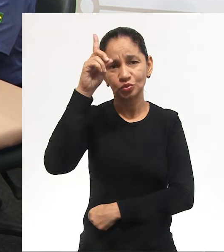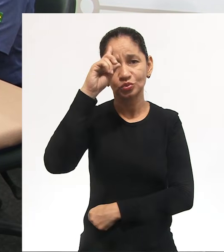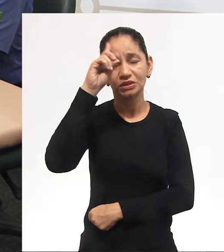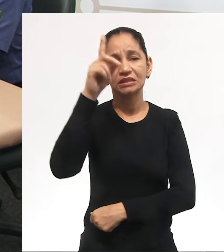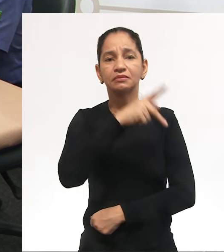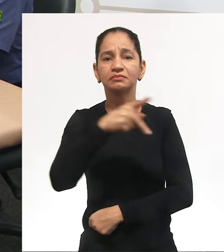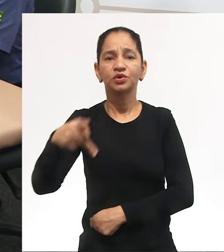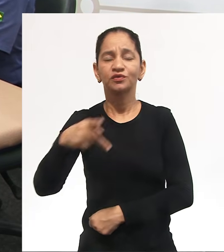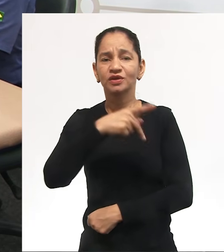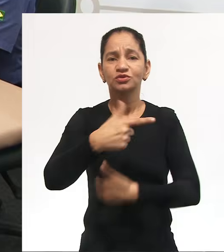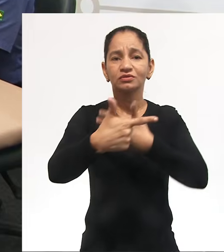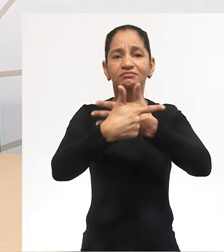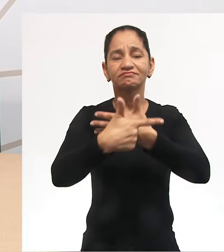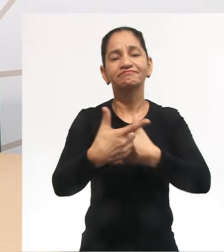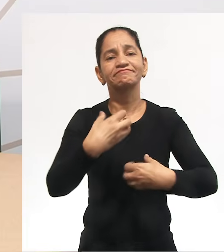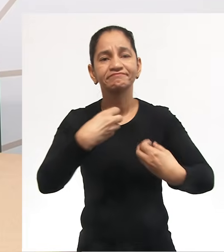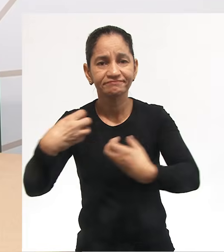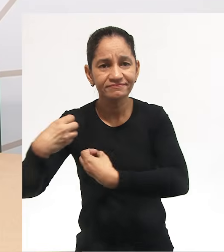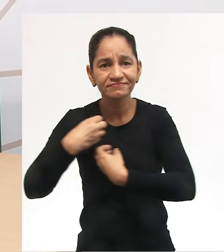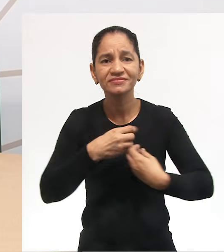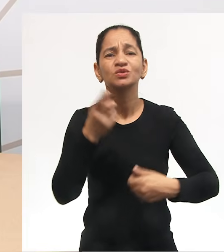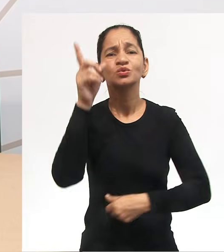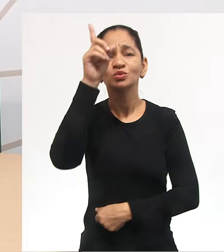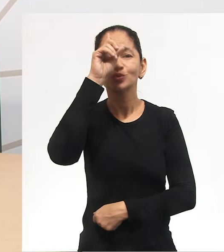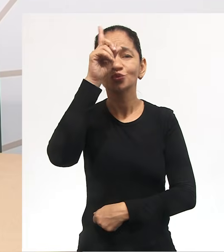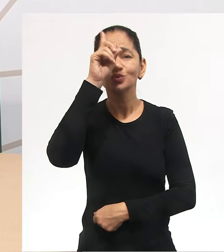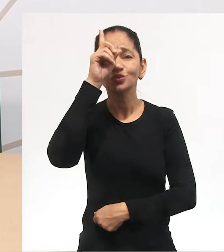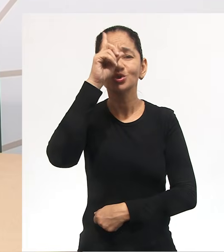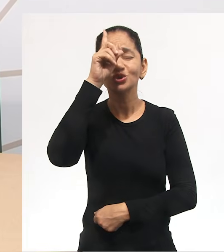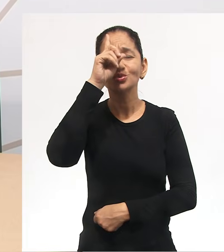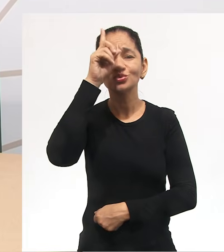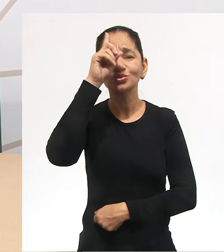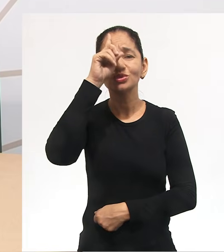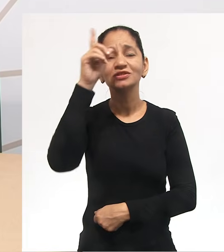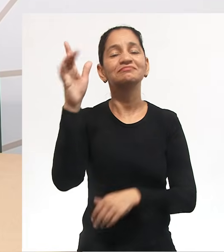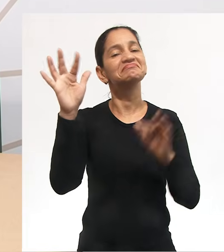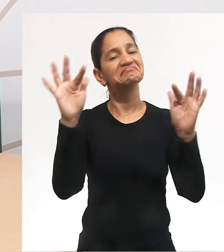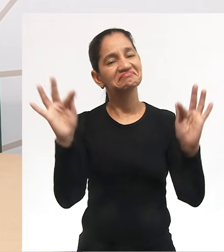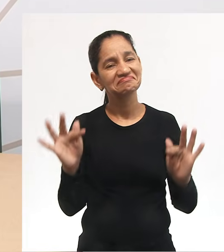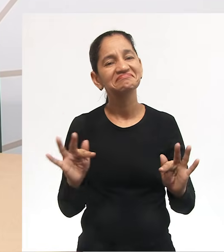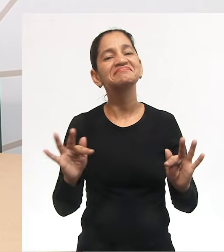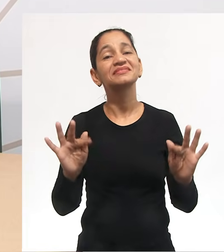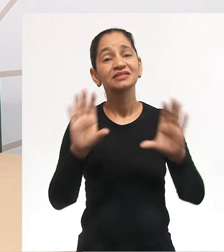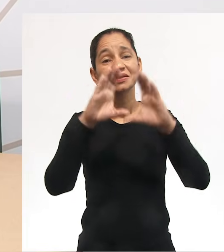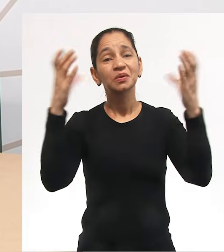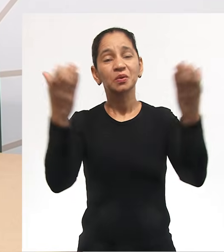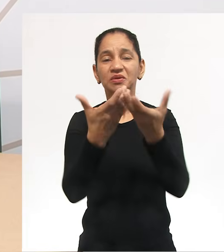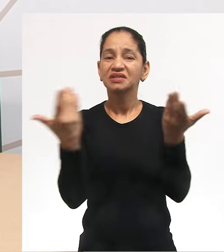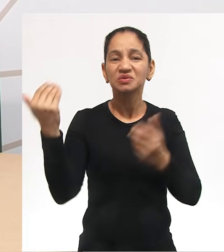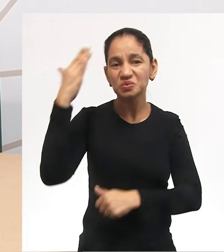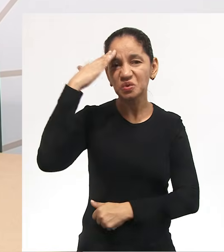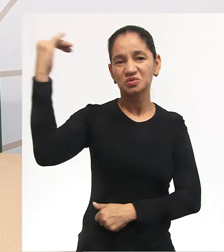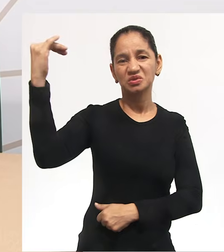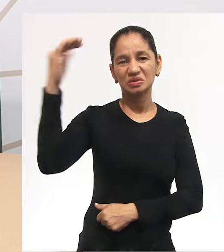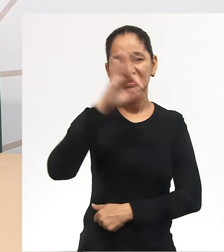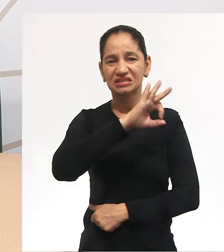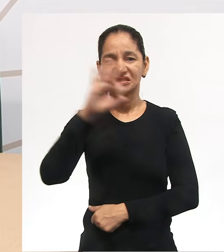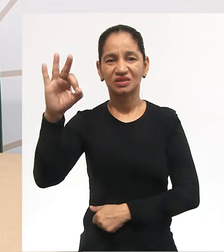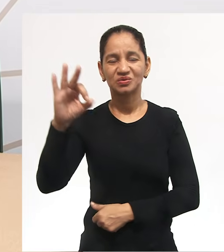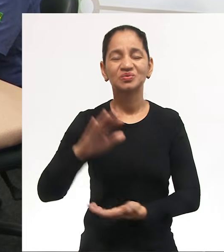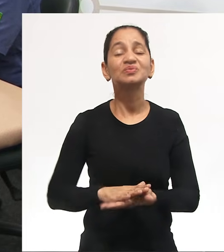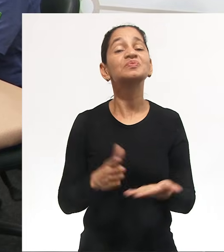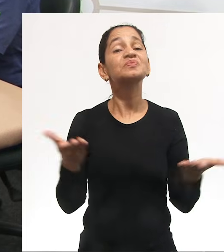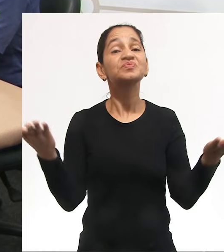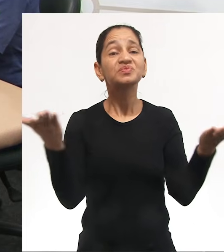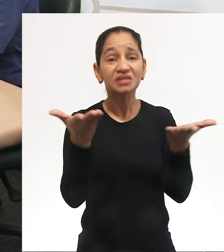sobre como ser professora de alunos especiais. E assim, estou bem feliz e assim que o congresso seja só um sucesso